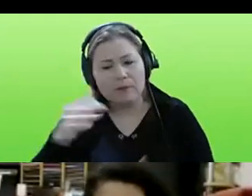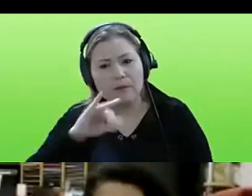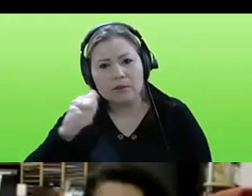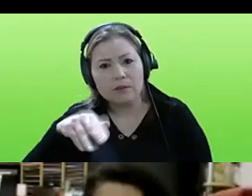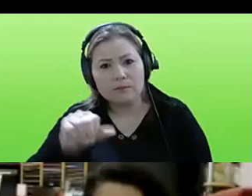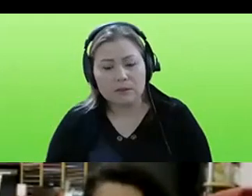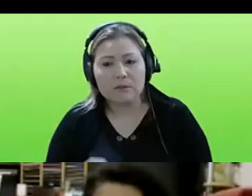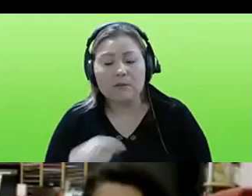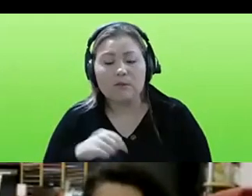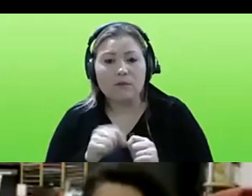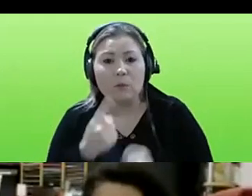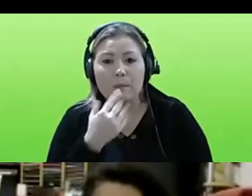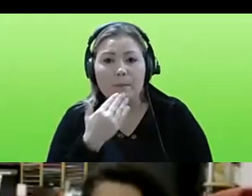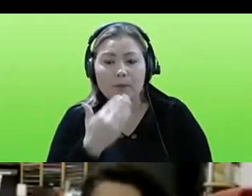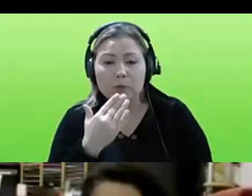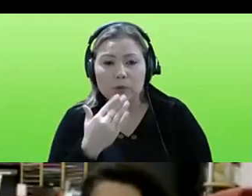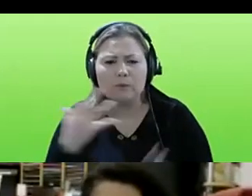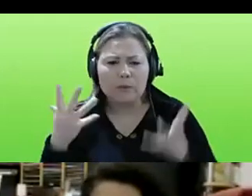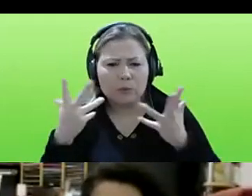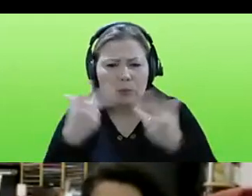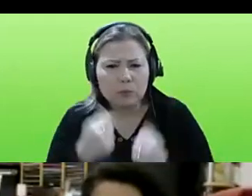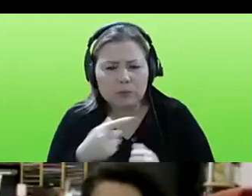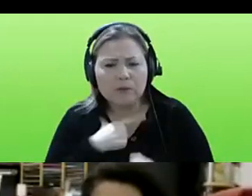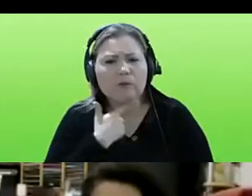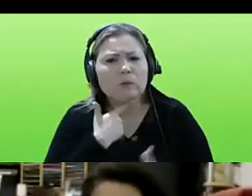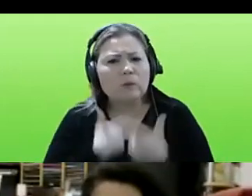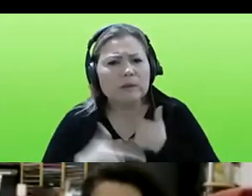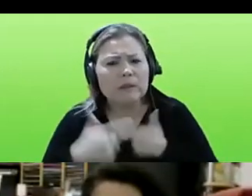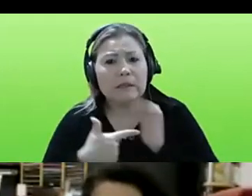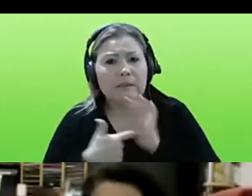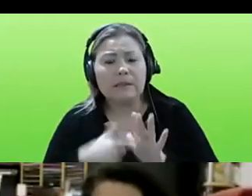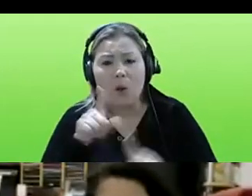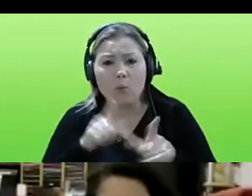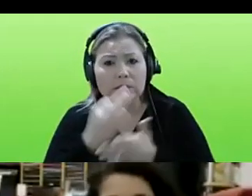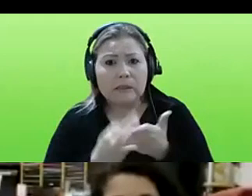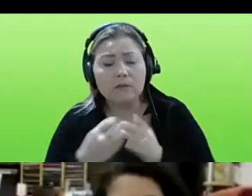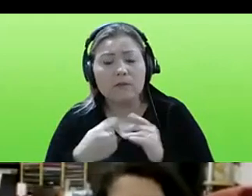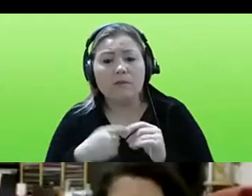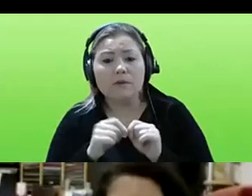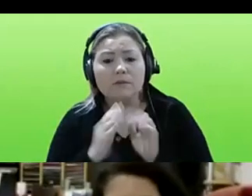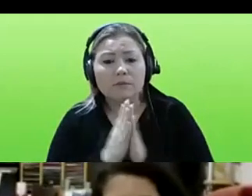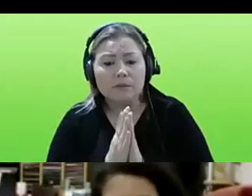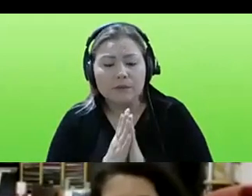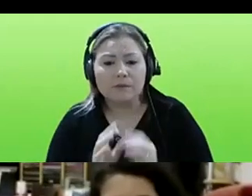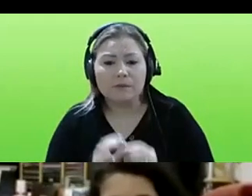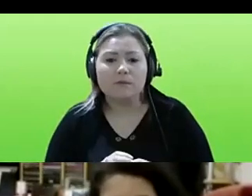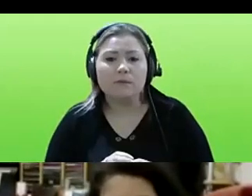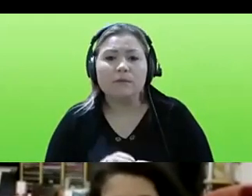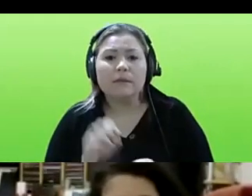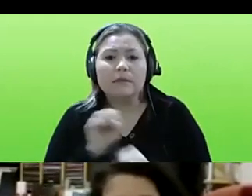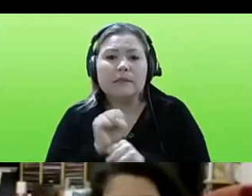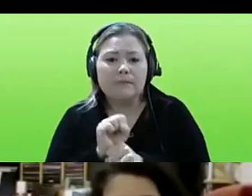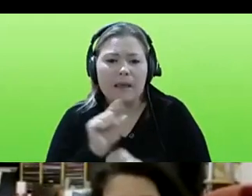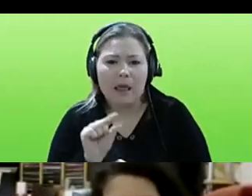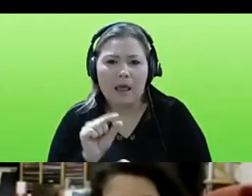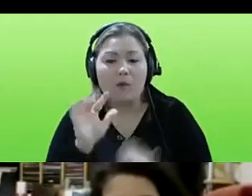um pedido, ó. Para todo mundo que tem vontade de apresentar algum texto, eu peço a gentileza de aguardar. Assim que